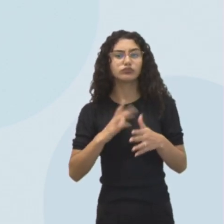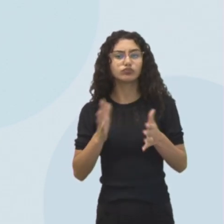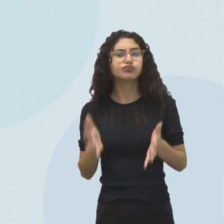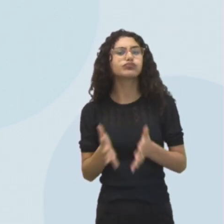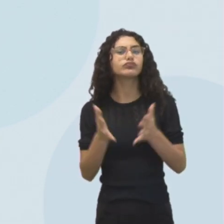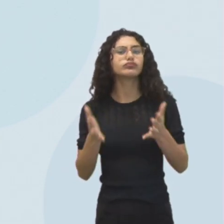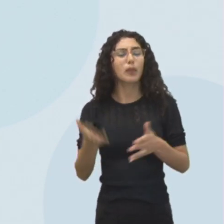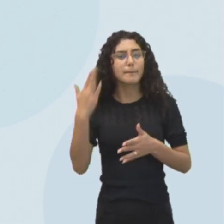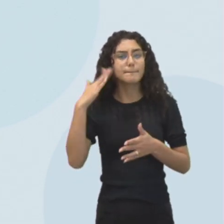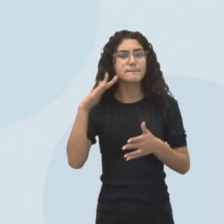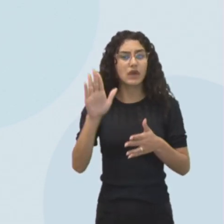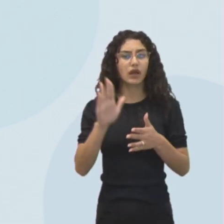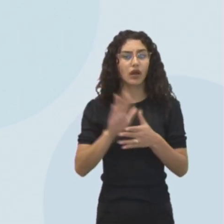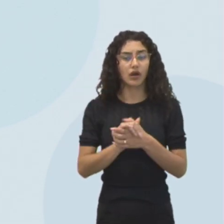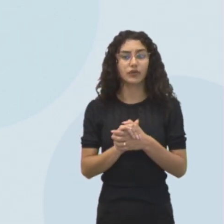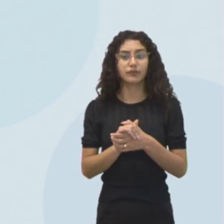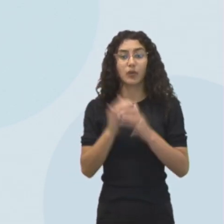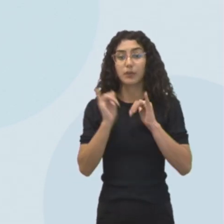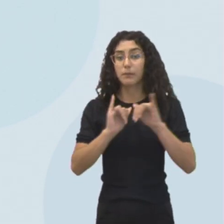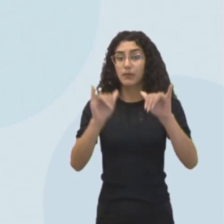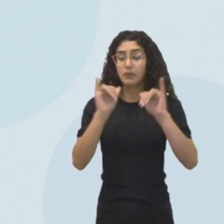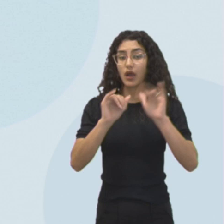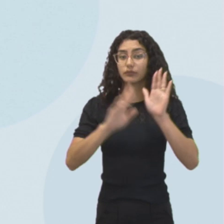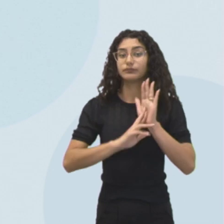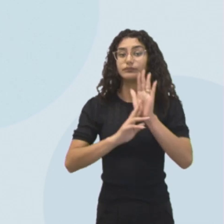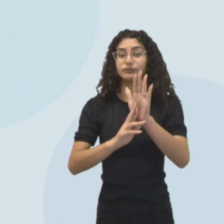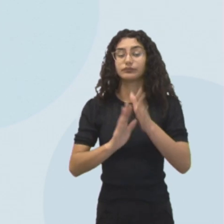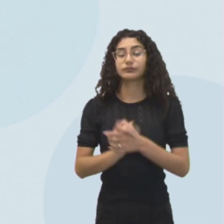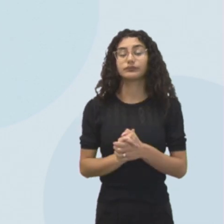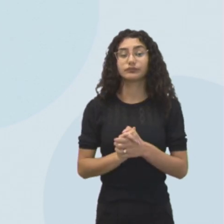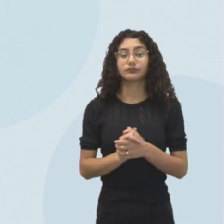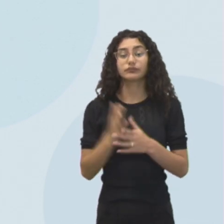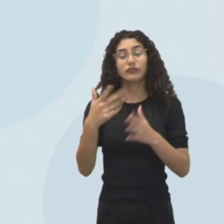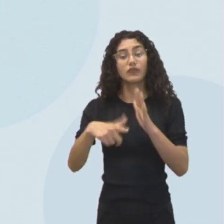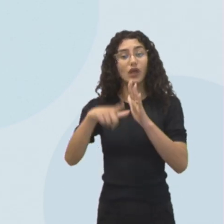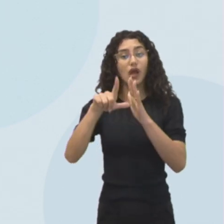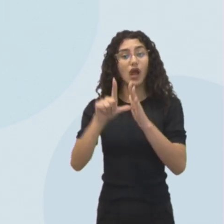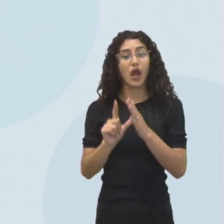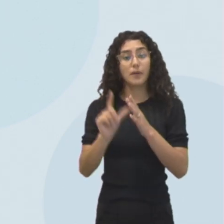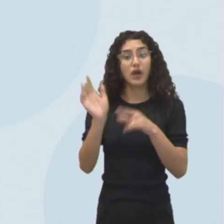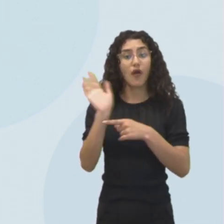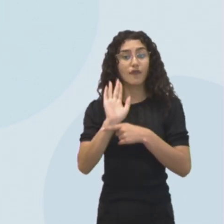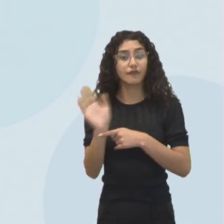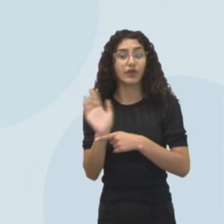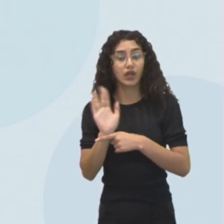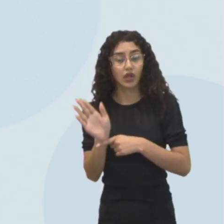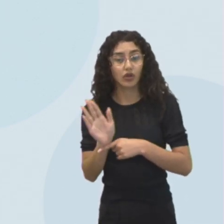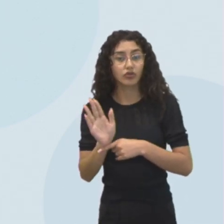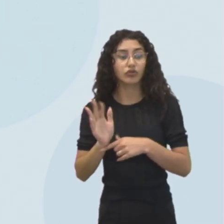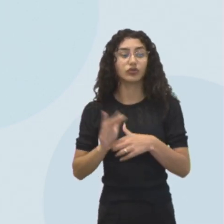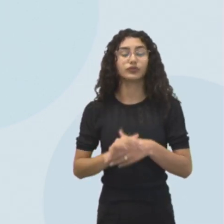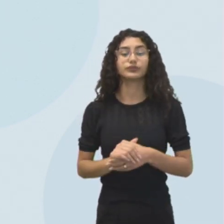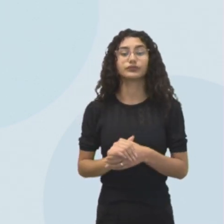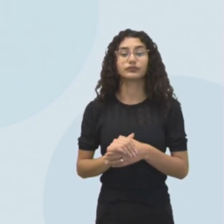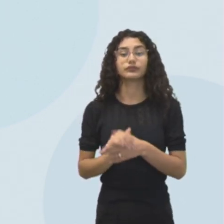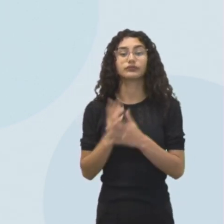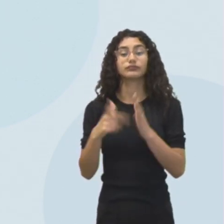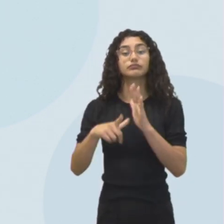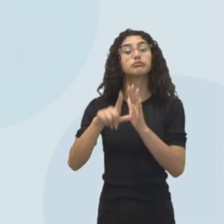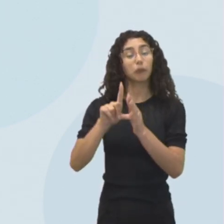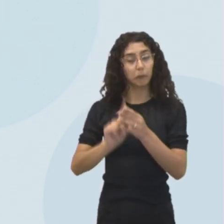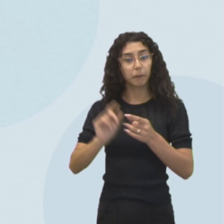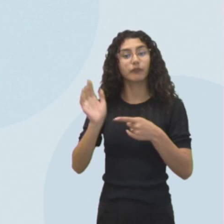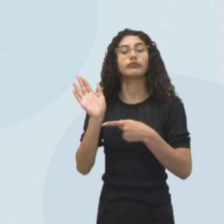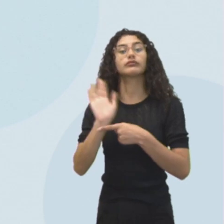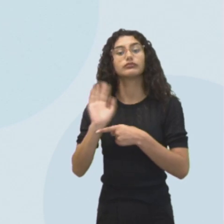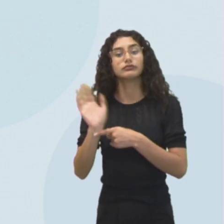uma mensagem que ele queira passar. Professora. Então, antes de passar o vídeo, só um minutinho, Ademir, deixa eu concluir aqui. Antes de passar o vídeo, antes